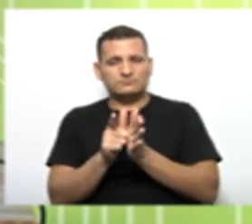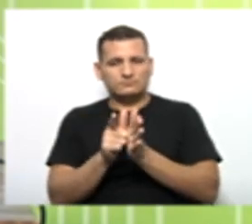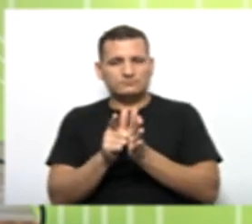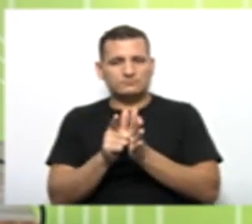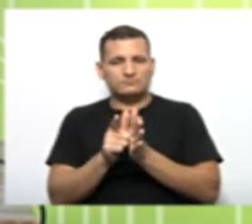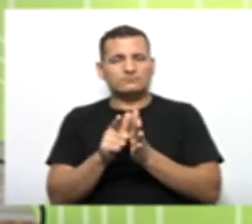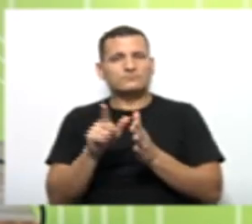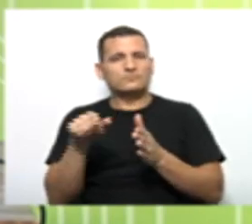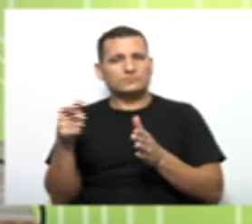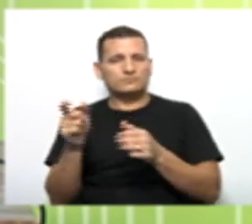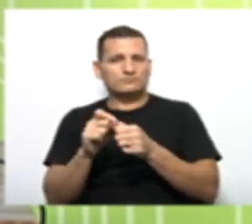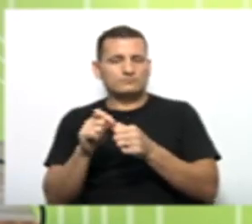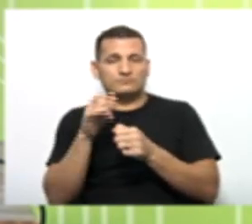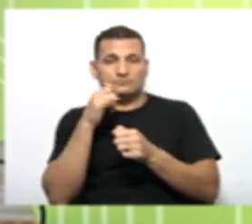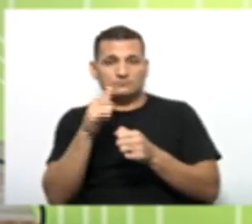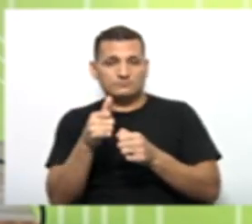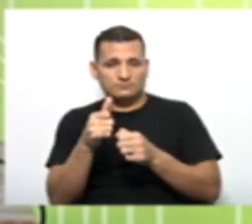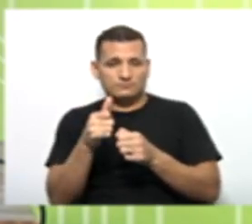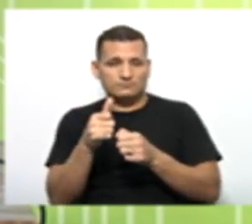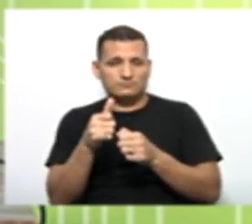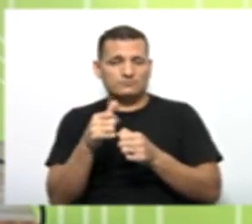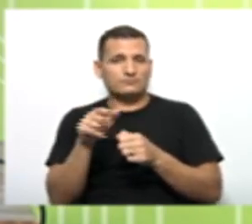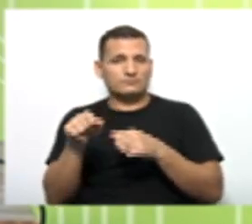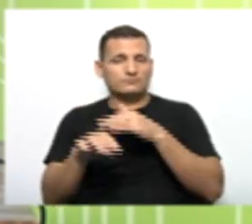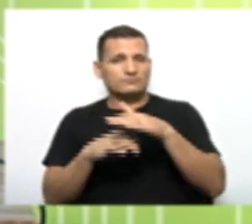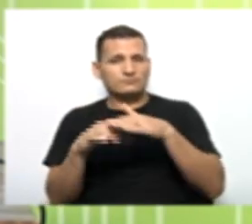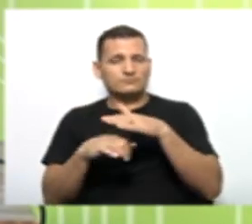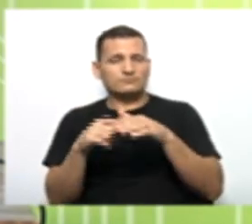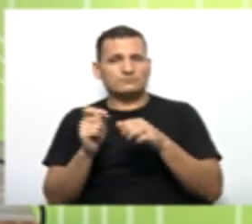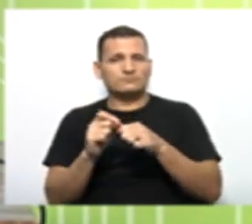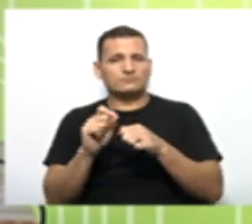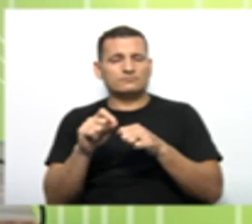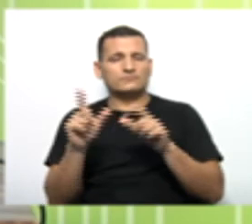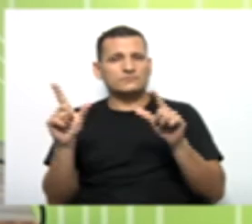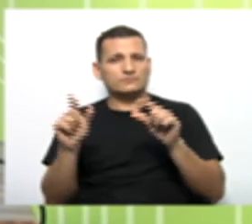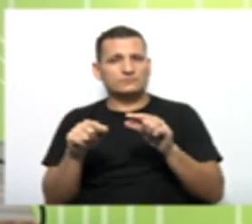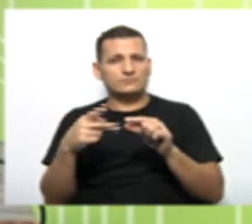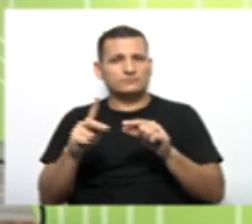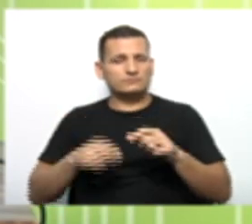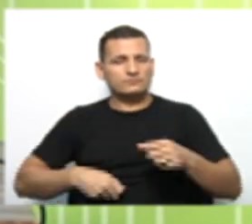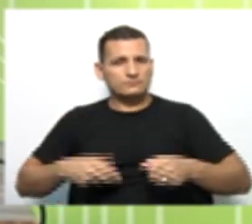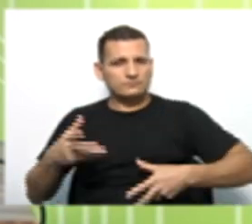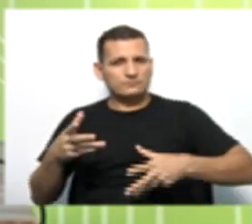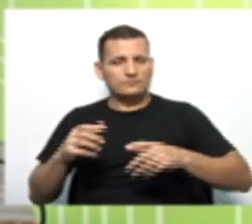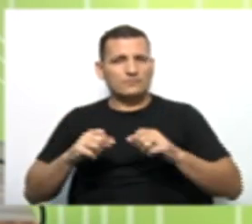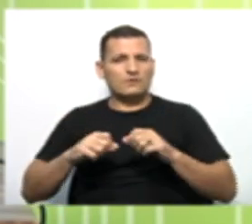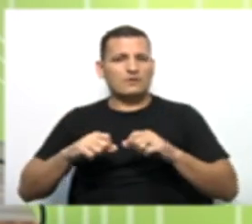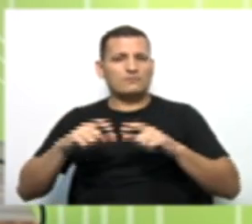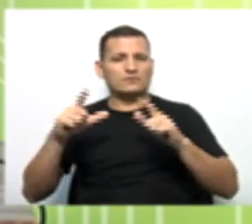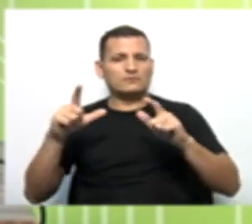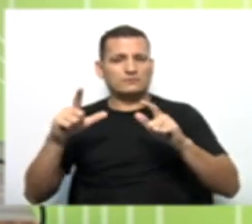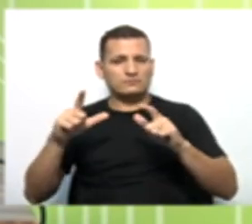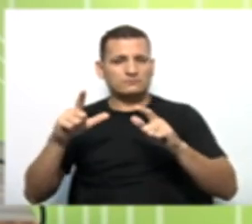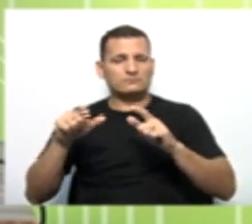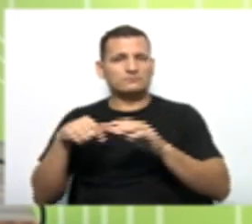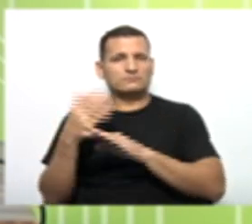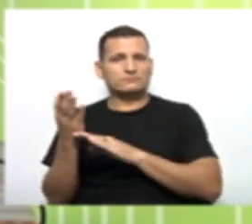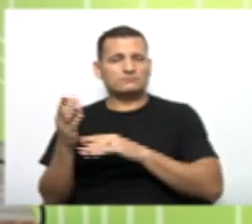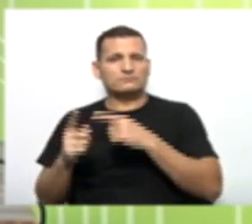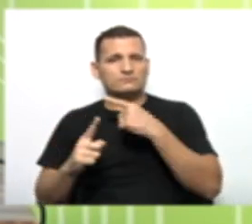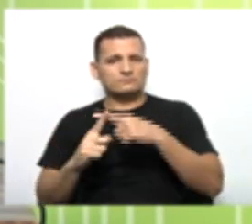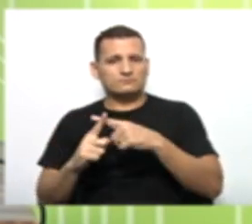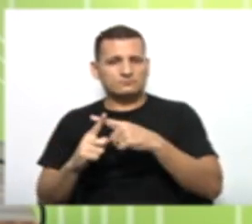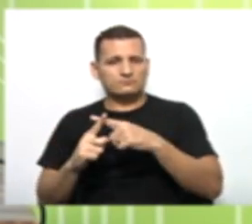produzir energia. Isso vai fazer com que ela possa reduzir os seus custos, aumentando a quantidade de externalidades positivas